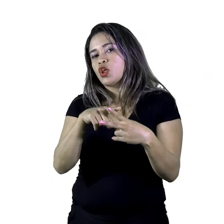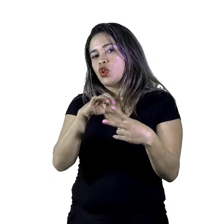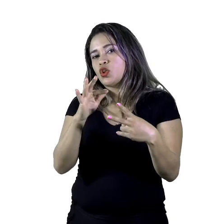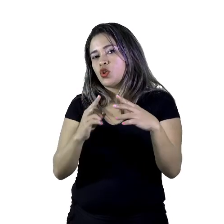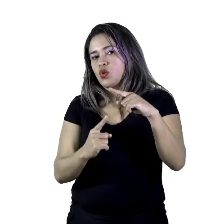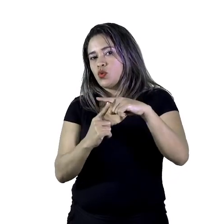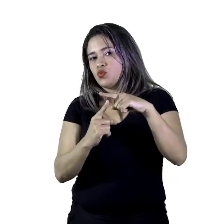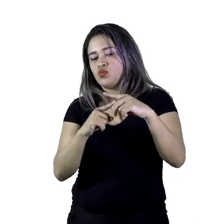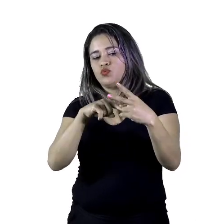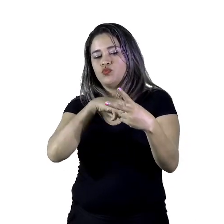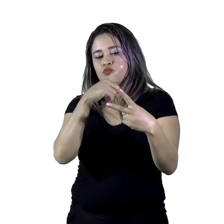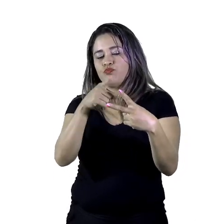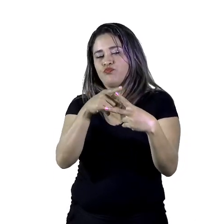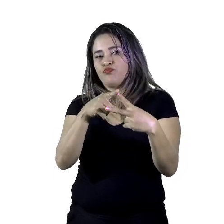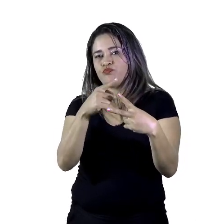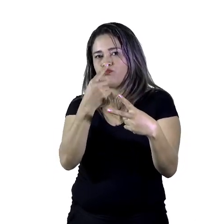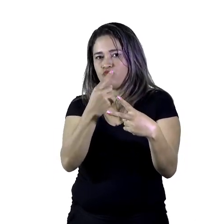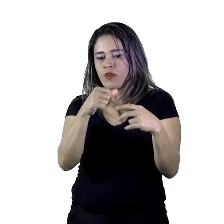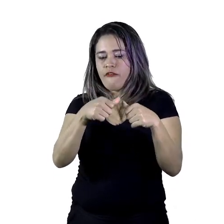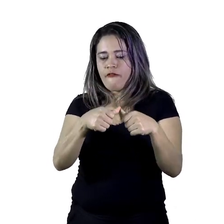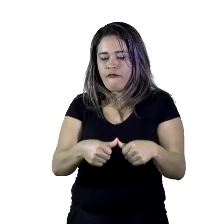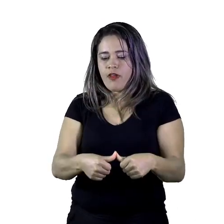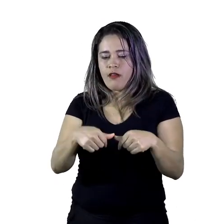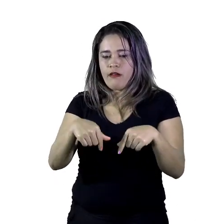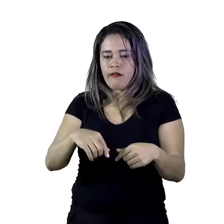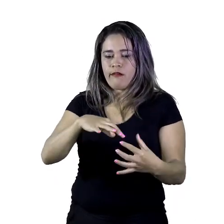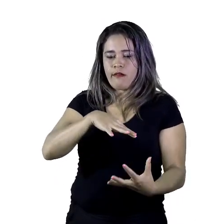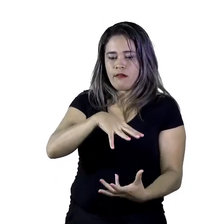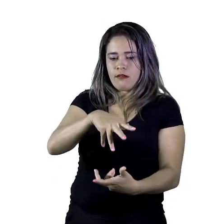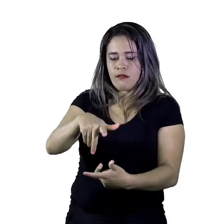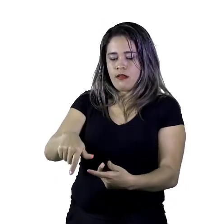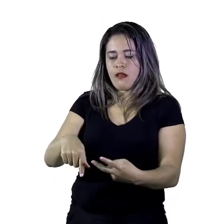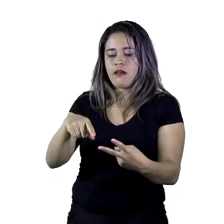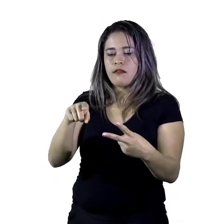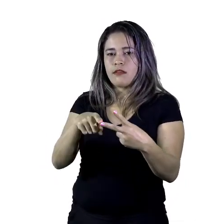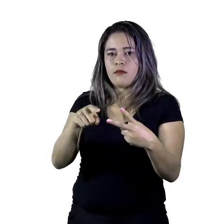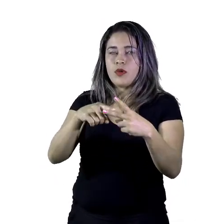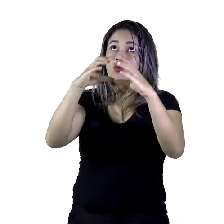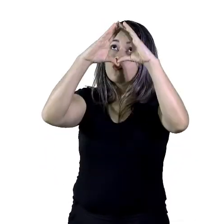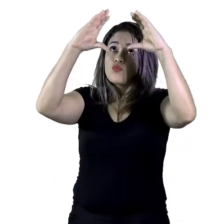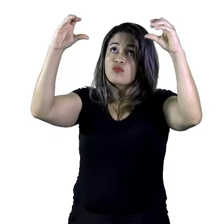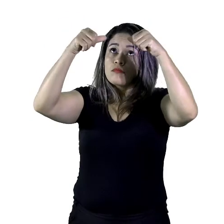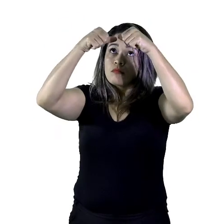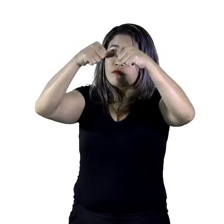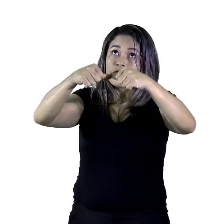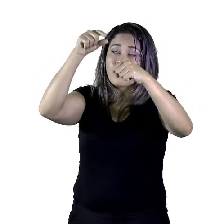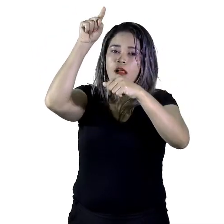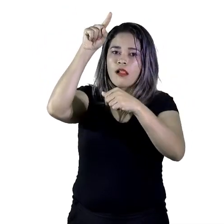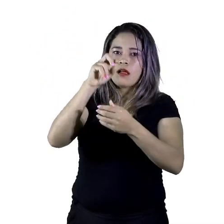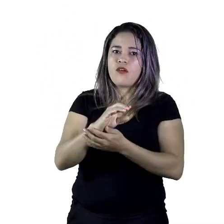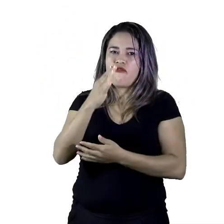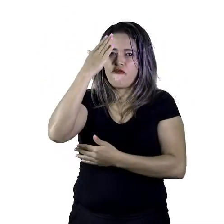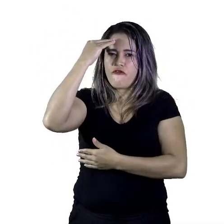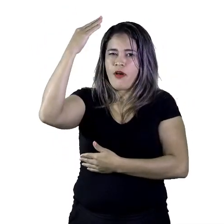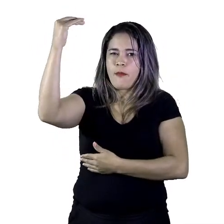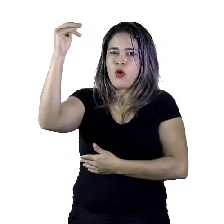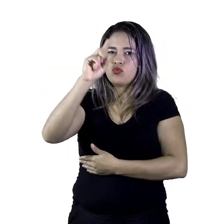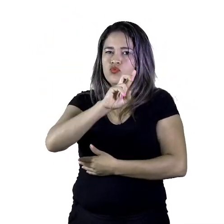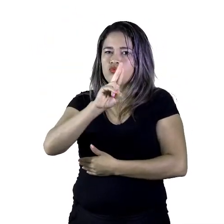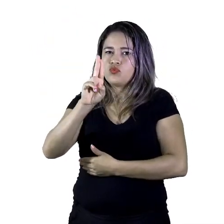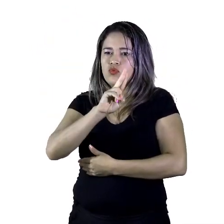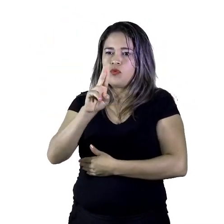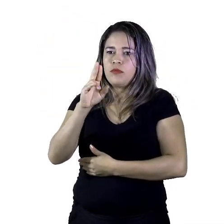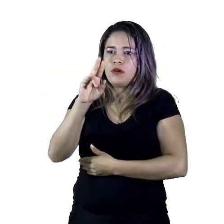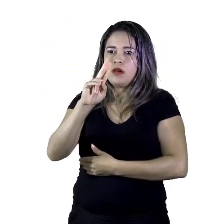telescópios. Um que fica na Terra ou também telescópio espacial. O mais famoso de todos é o